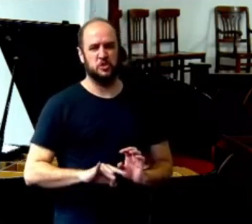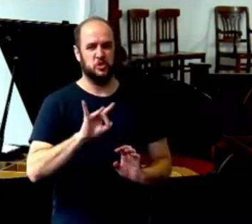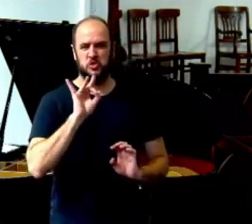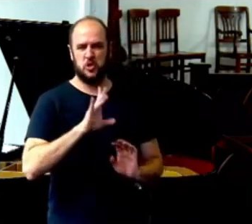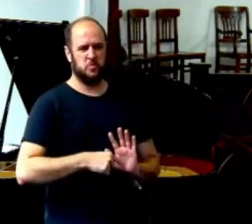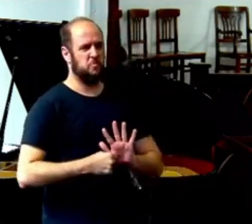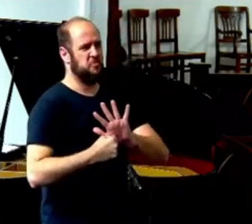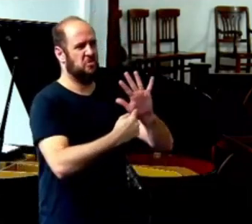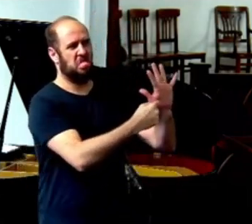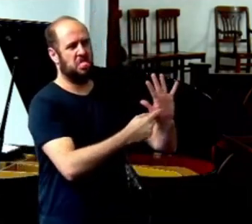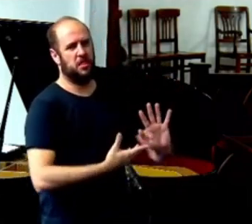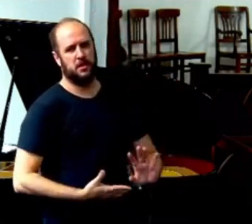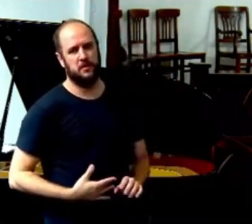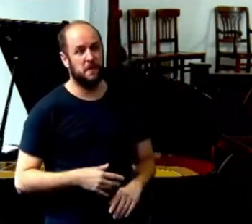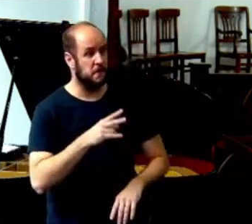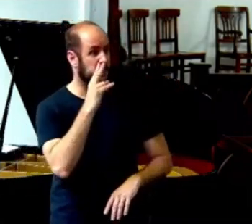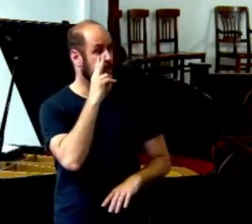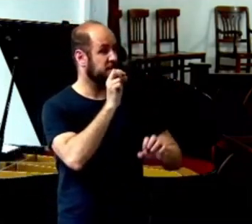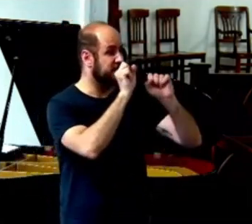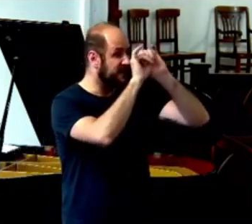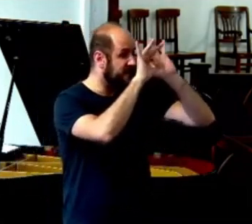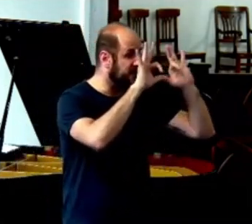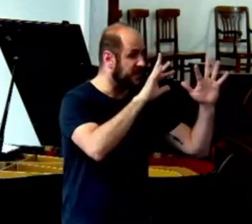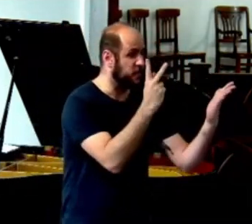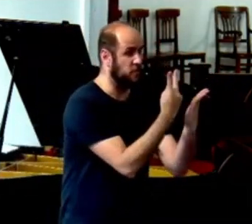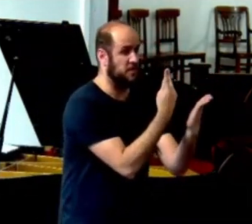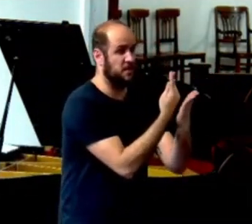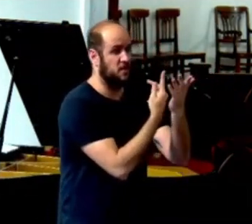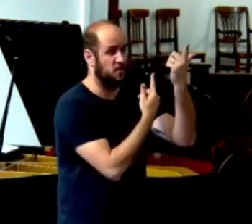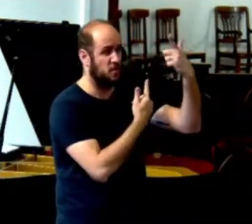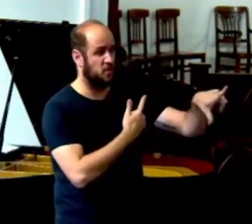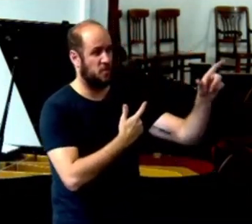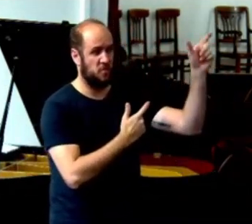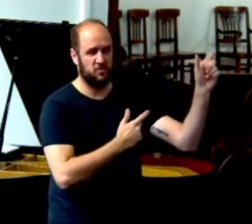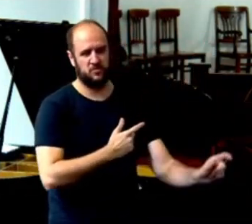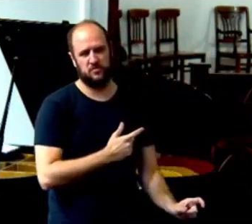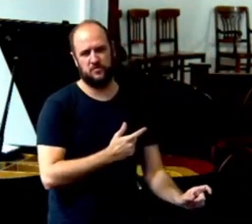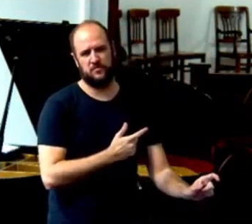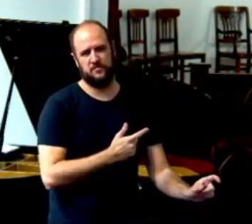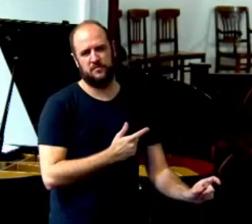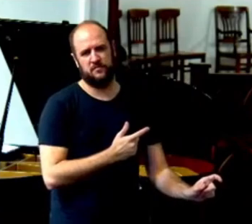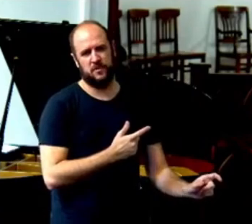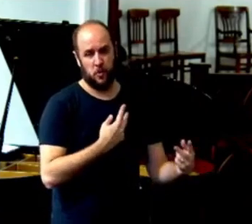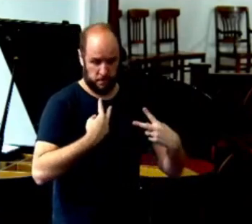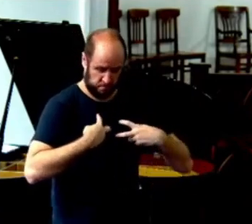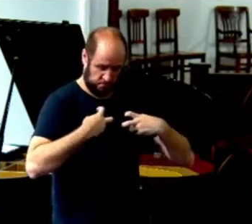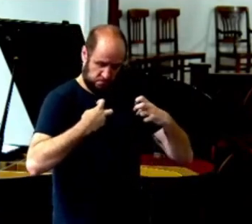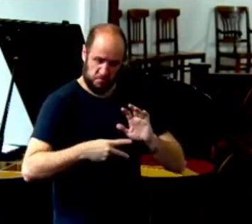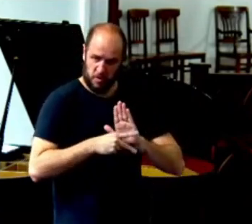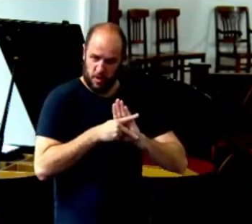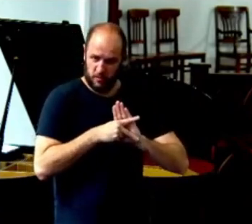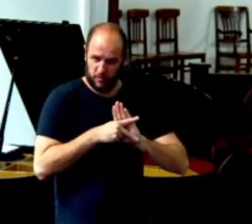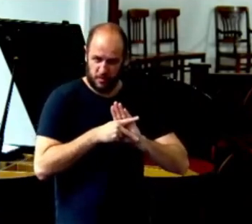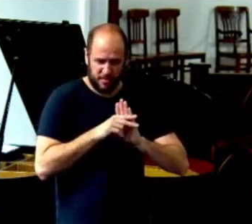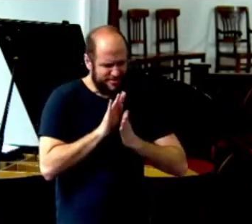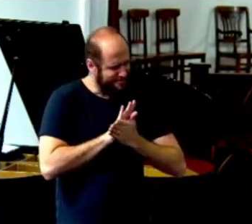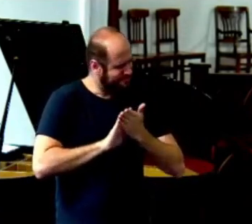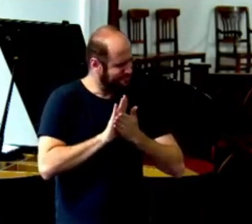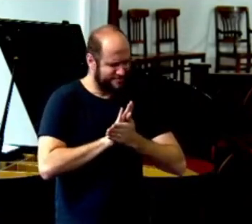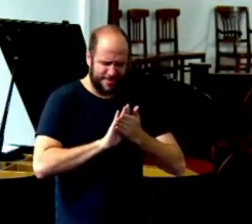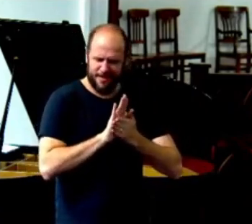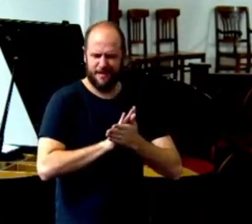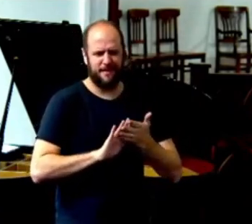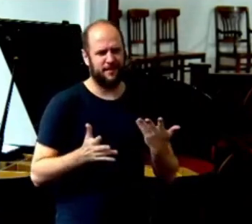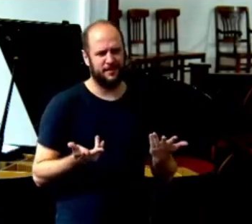Essa habilidade de ver muito claramente o defeito do outro e não enxergar absolutamente nada dos seus